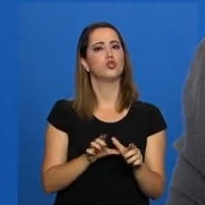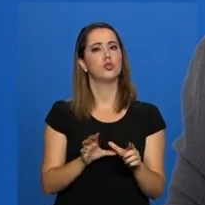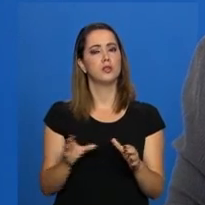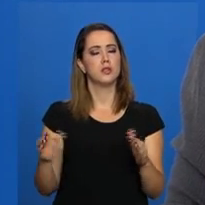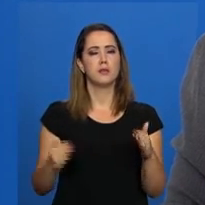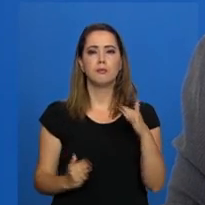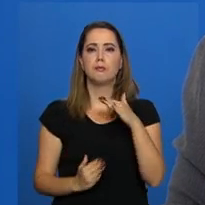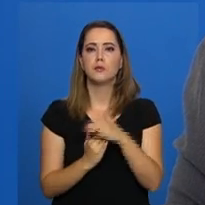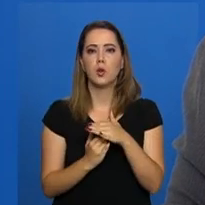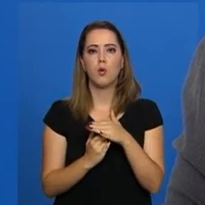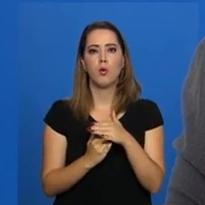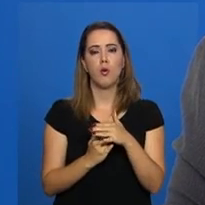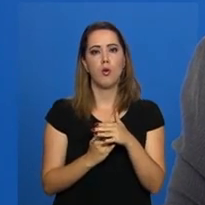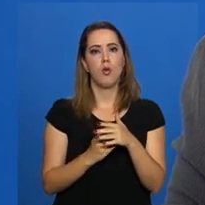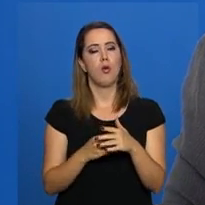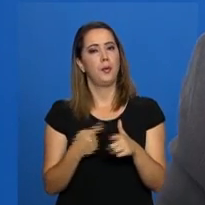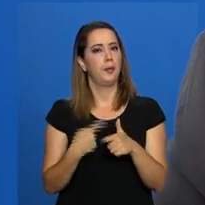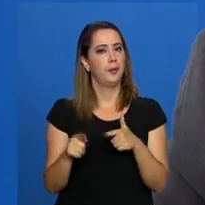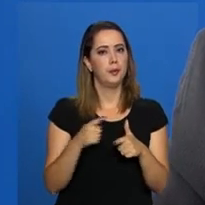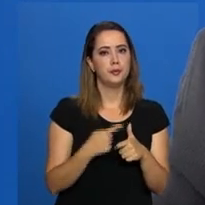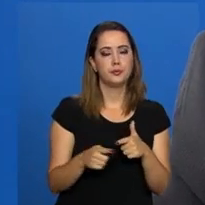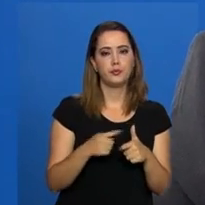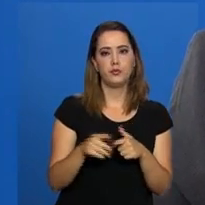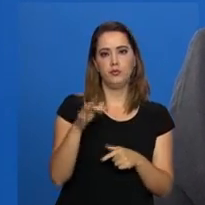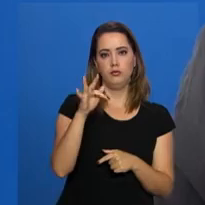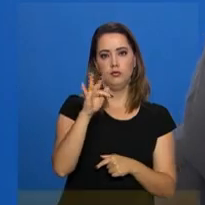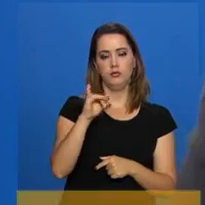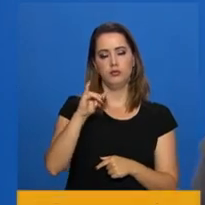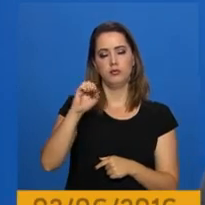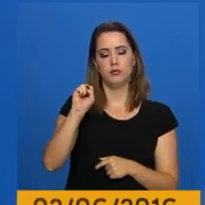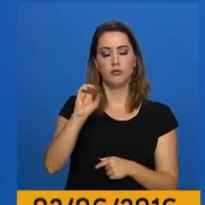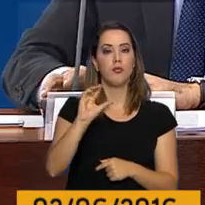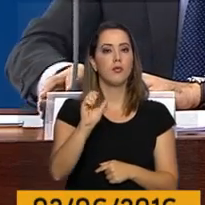dos riscos fiscais que foram incorporados naquela proposta.